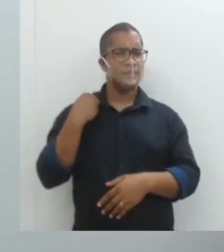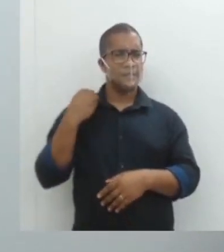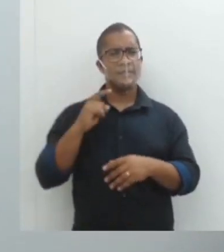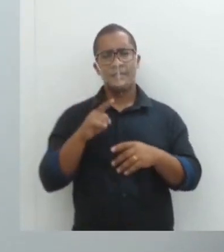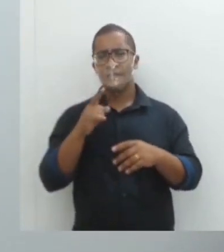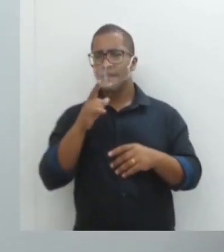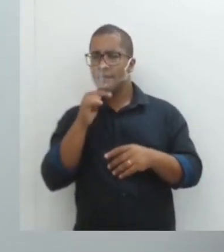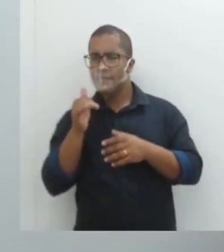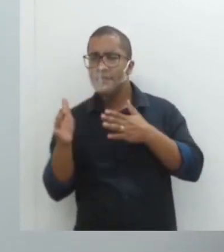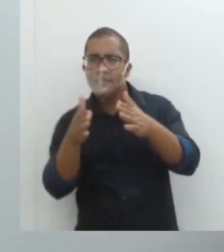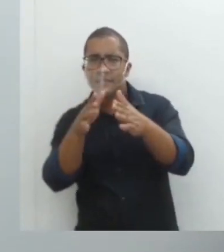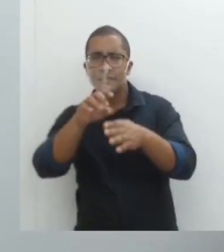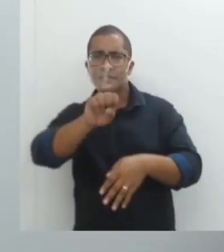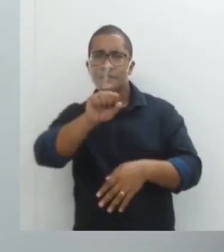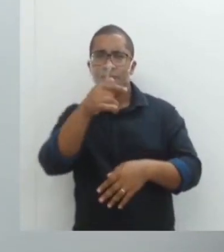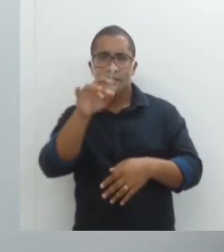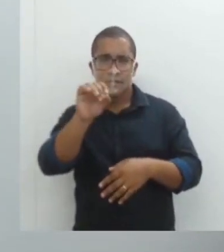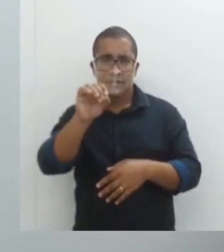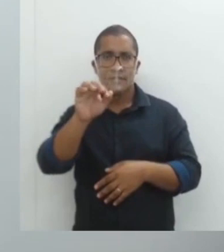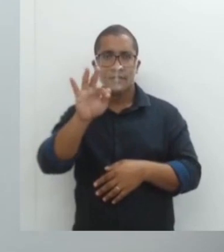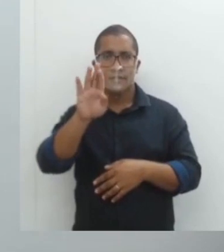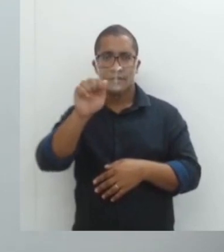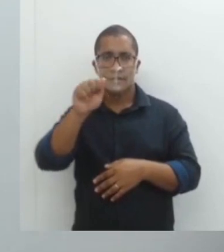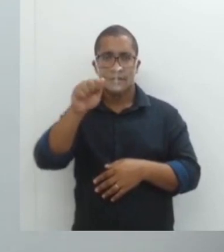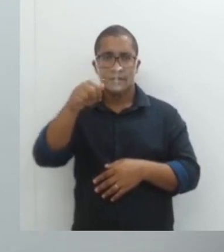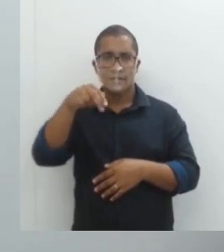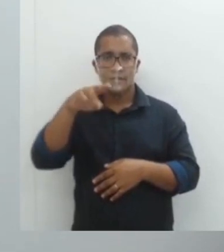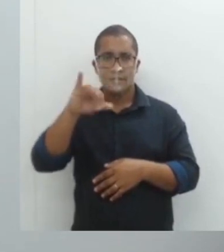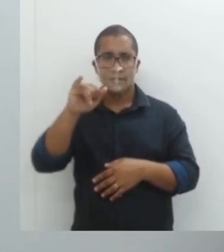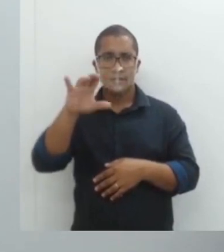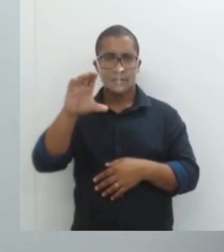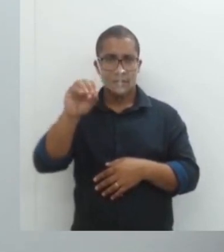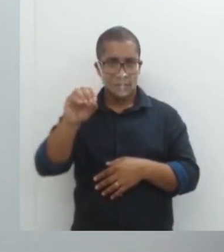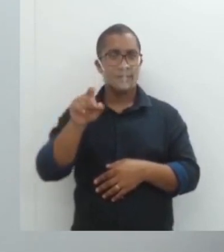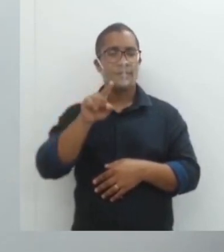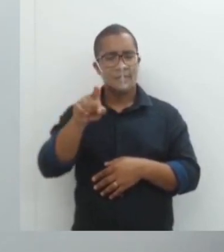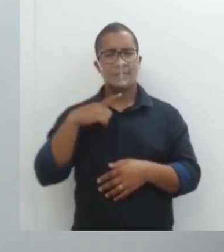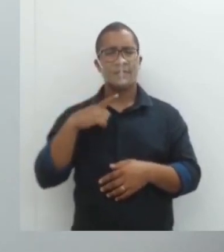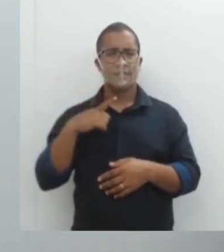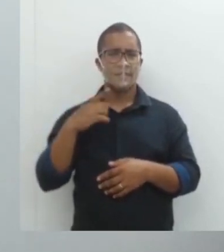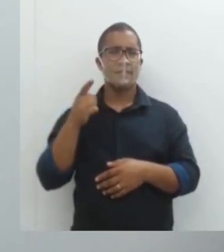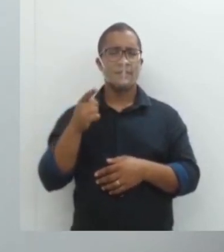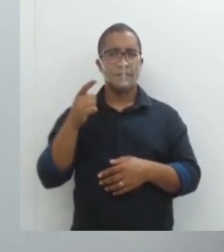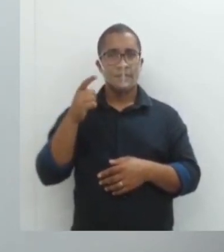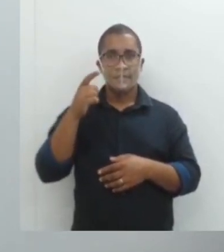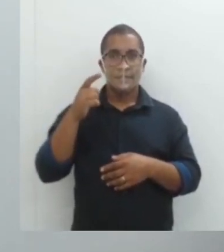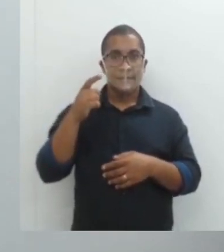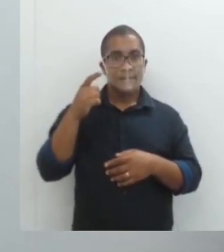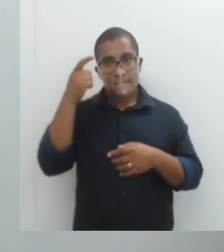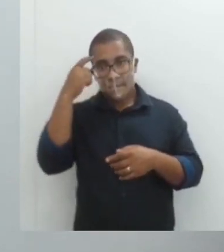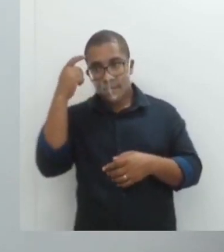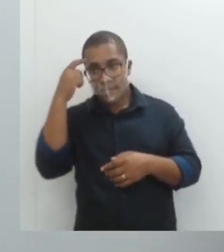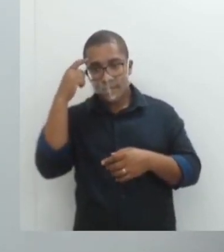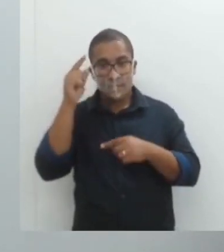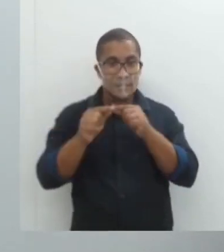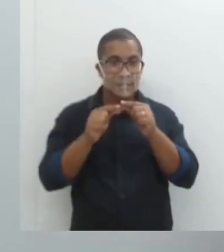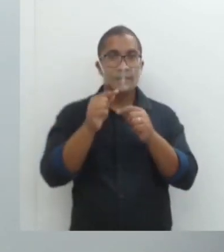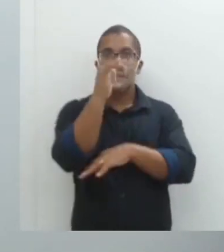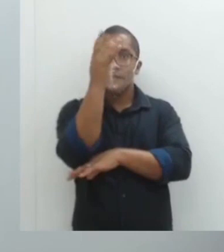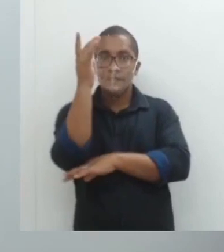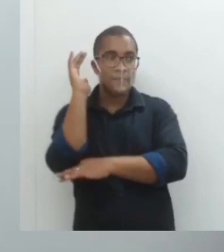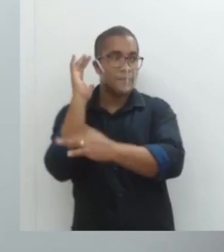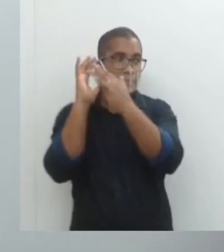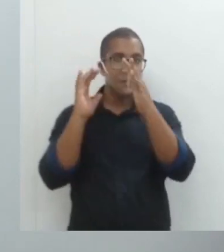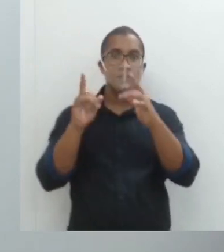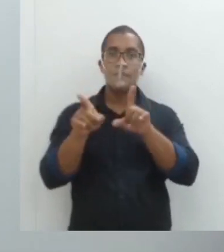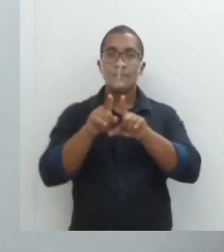São Francisco, né? Então eles têm toda aquela preocupação com a natureza, a